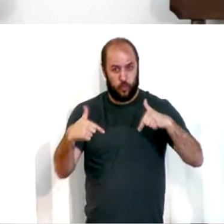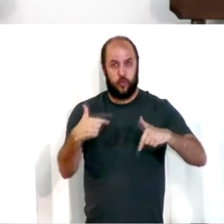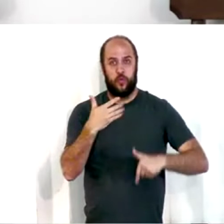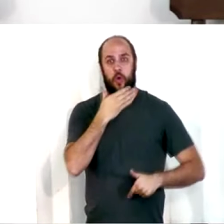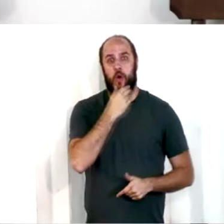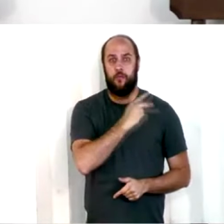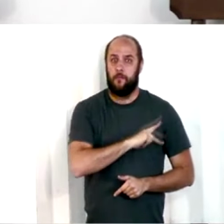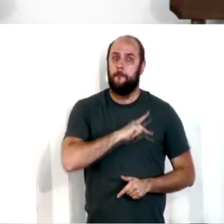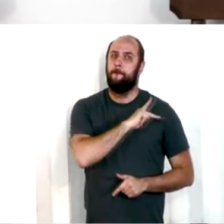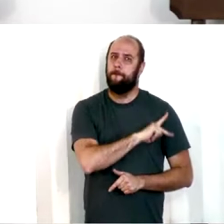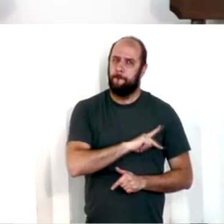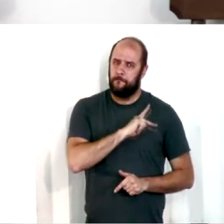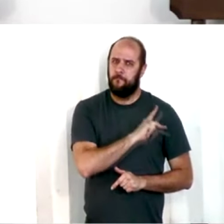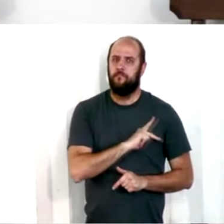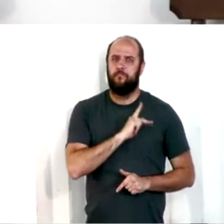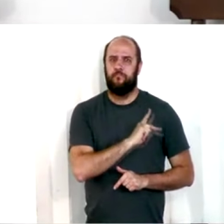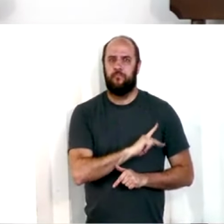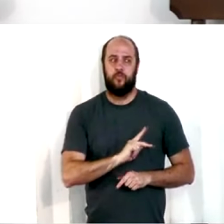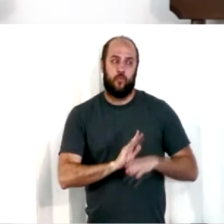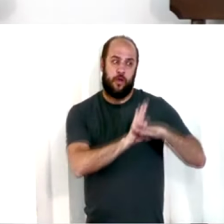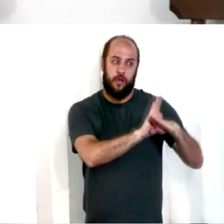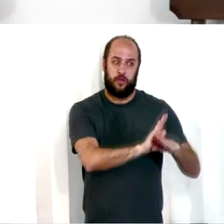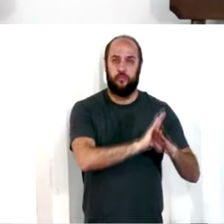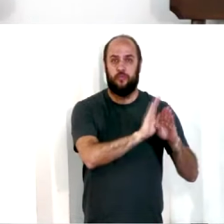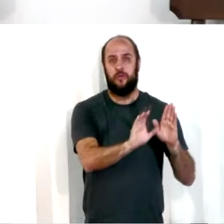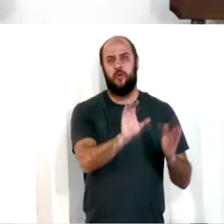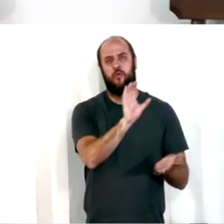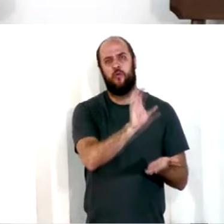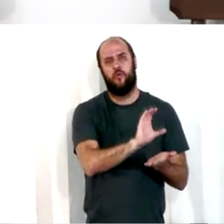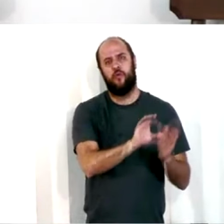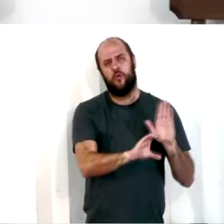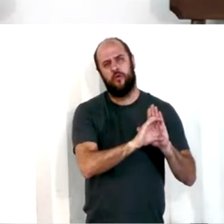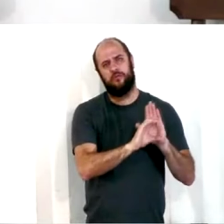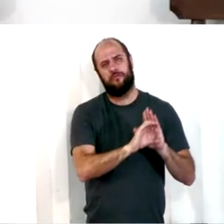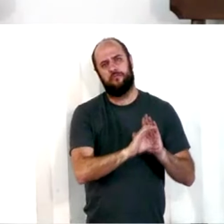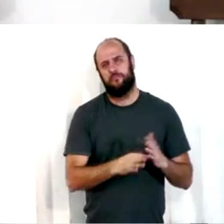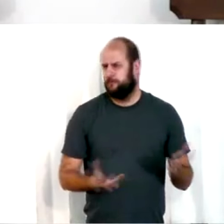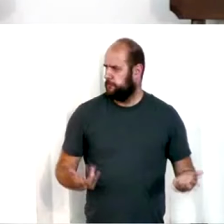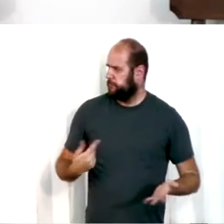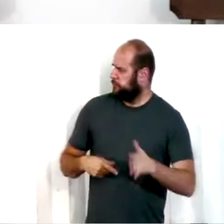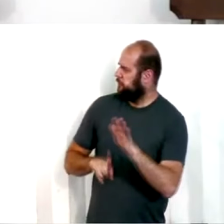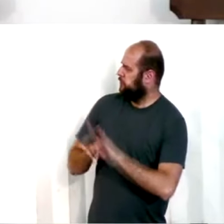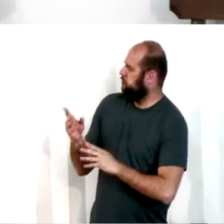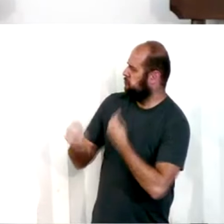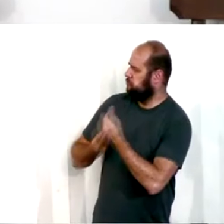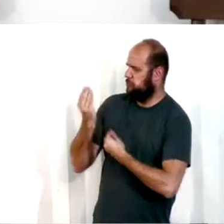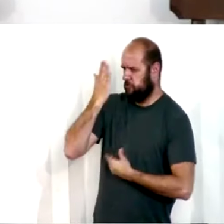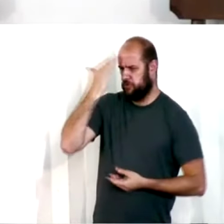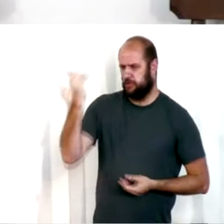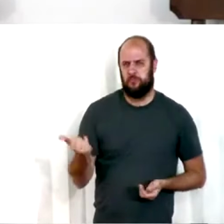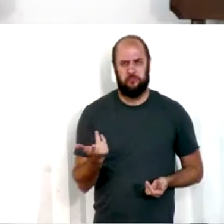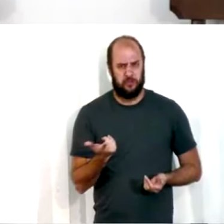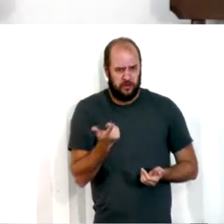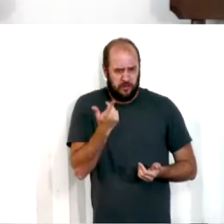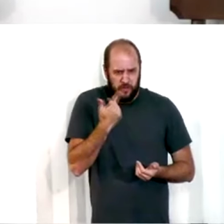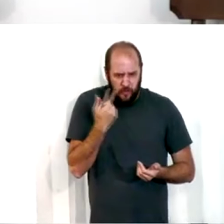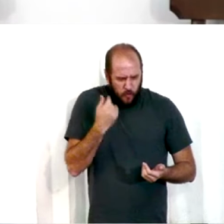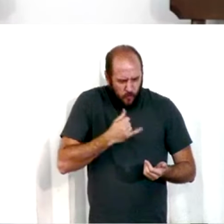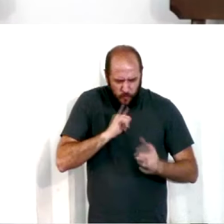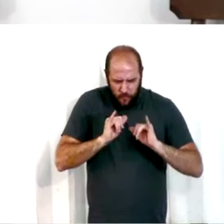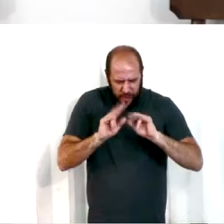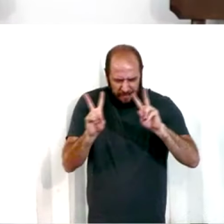dos colossenses. Talvez você esteja se perguntando, puxa vida, como é que você sabe que essa é a mensagem central? O texto fala de tantas coisas, o texto fala